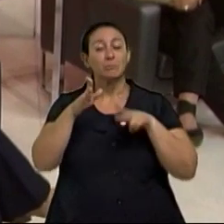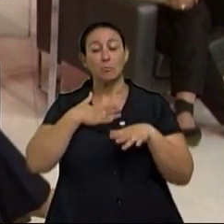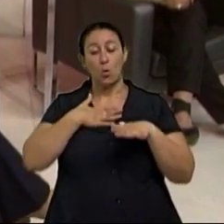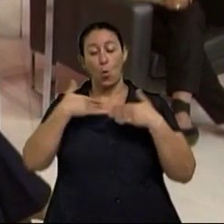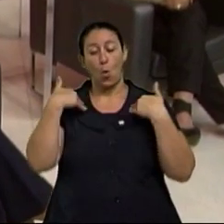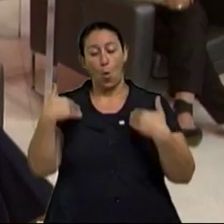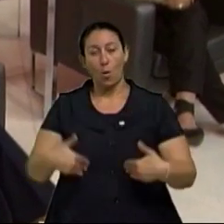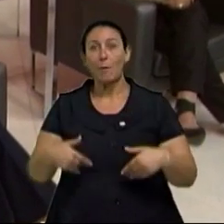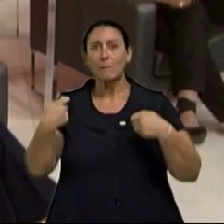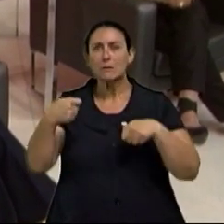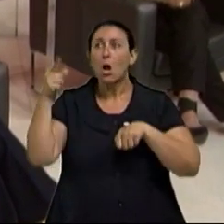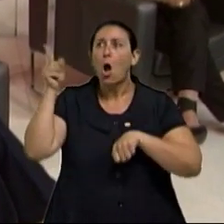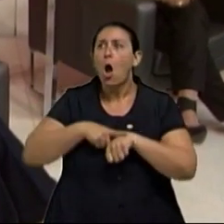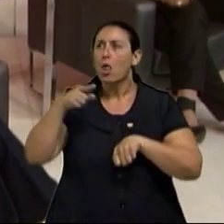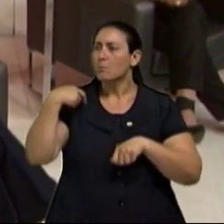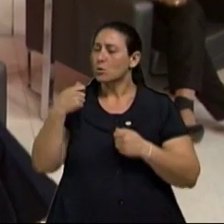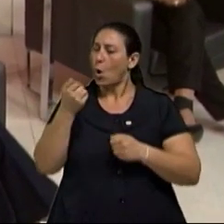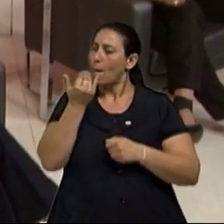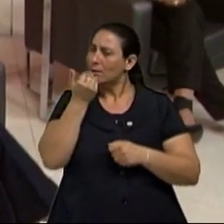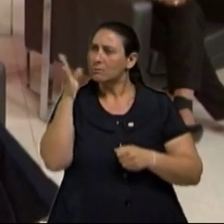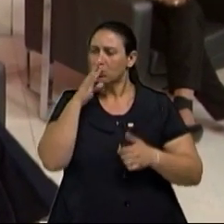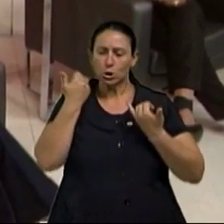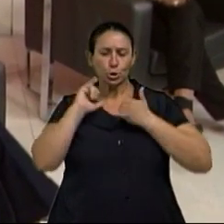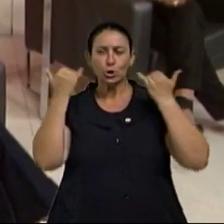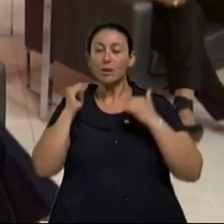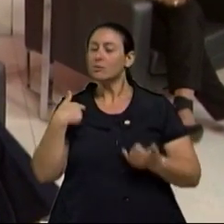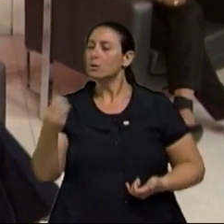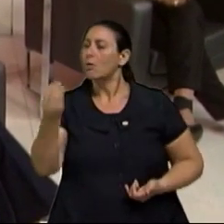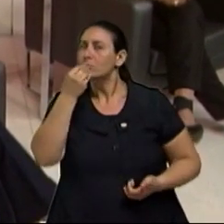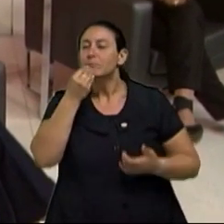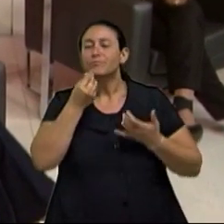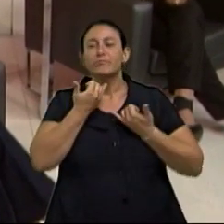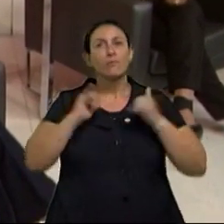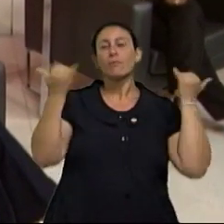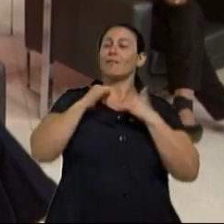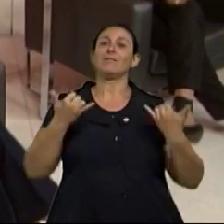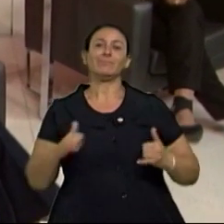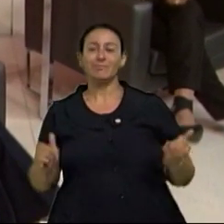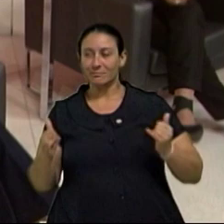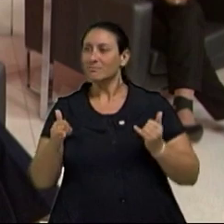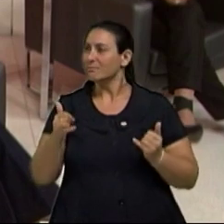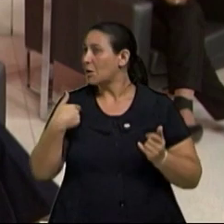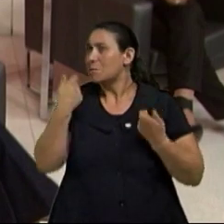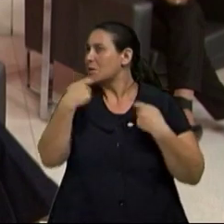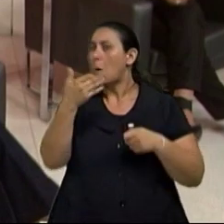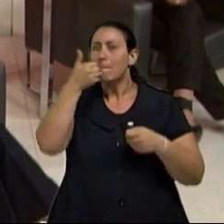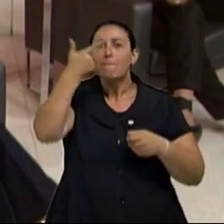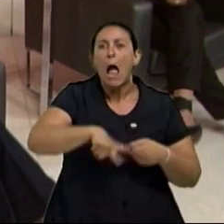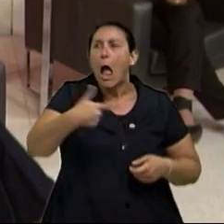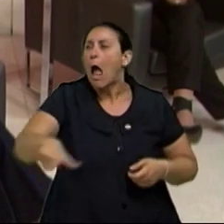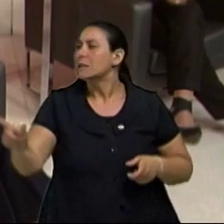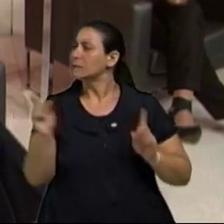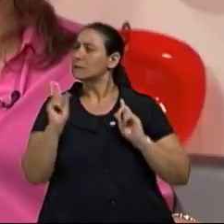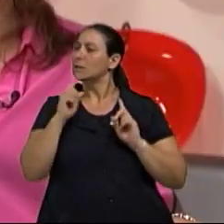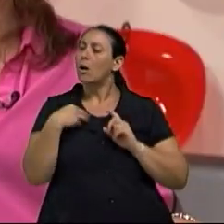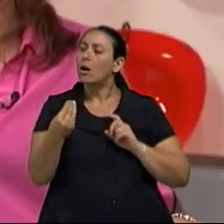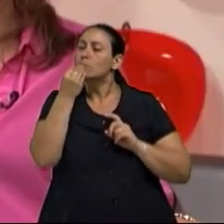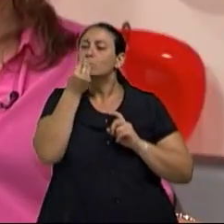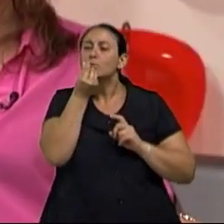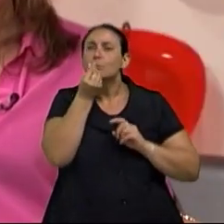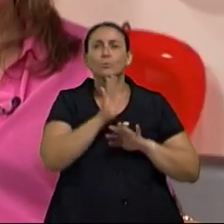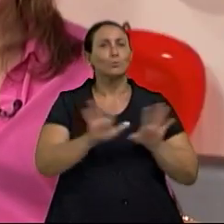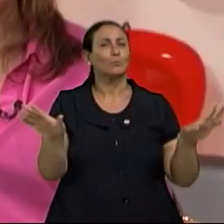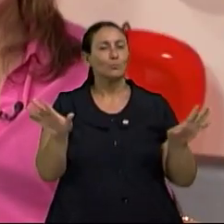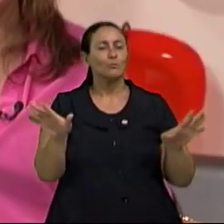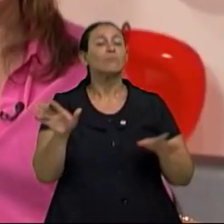organismo precisava naquela hora, mexeu com energia, mexeu... Me saciou. Me saciou. Não preciso comer grandes quantidades. E eu já percebi assim,